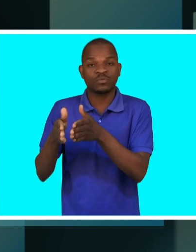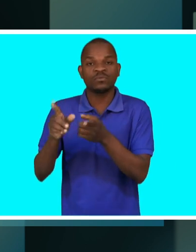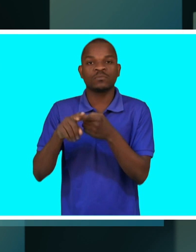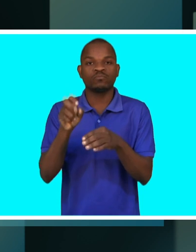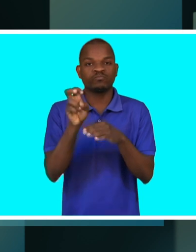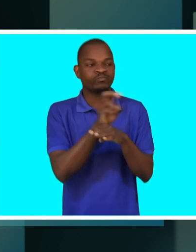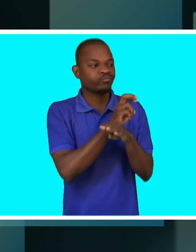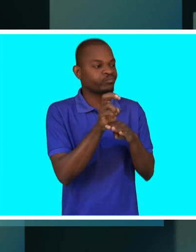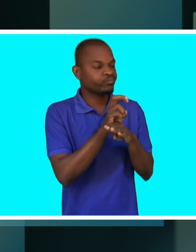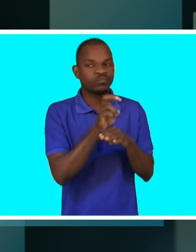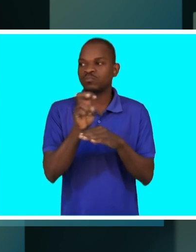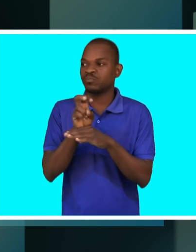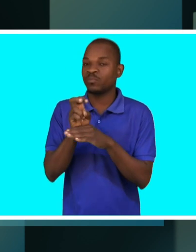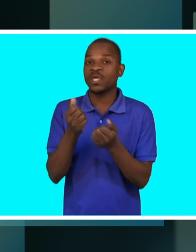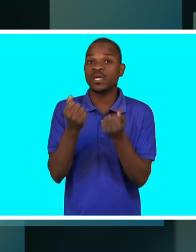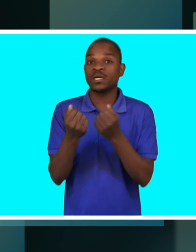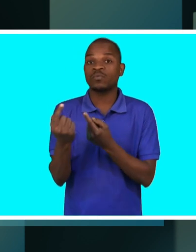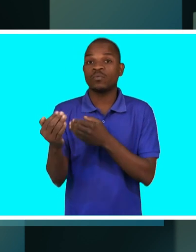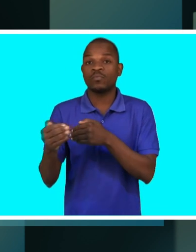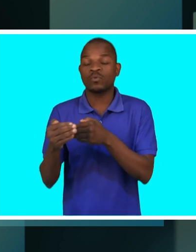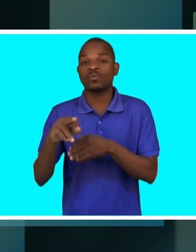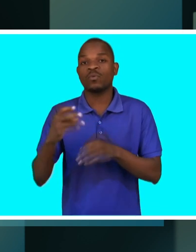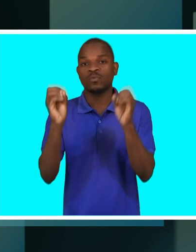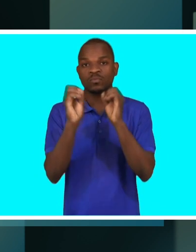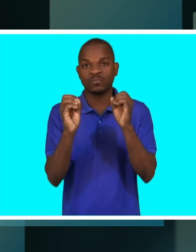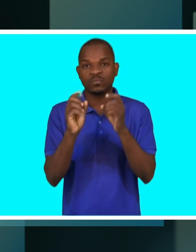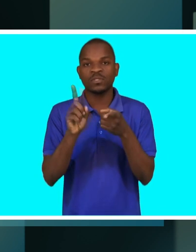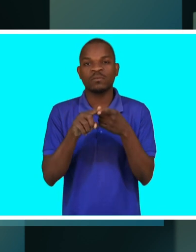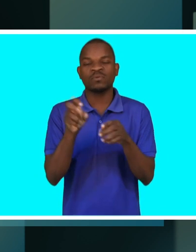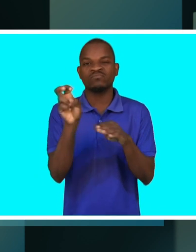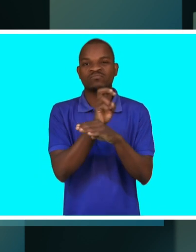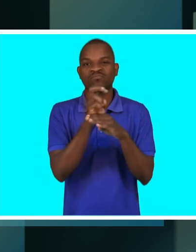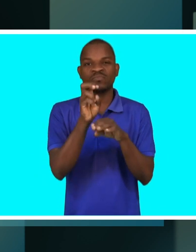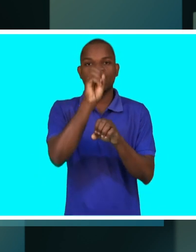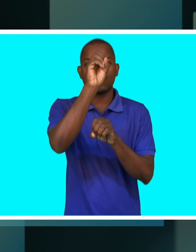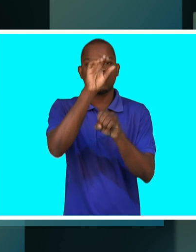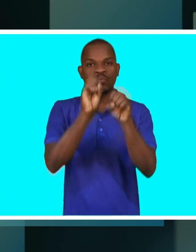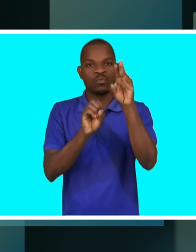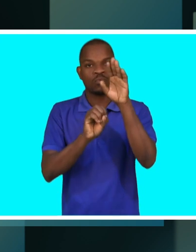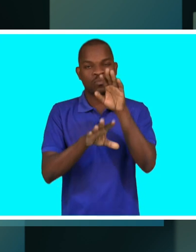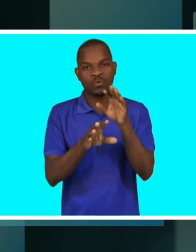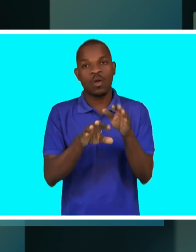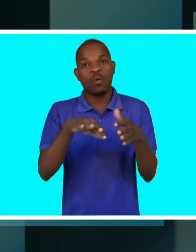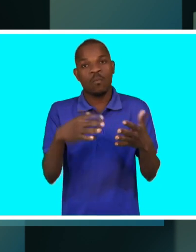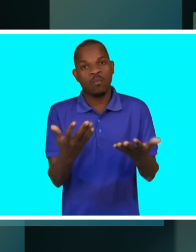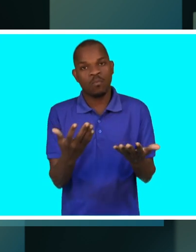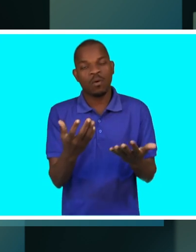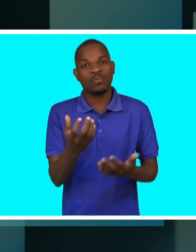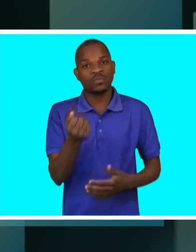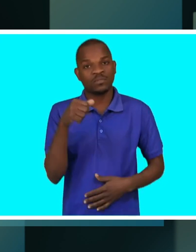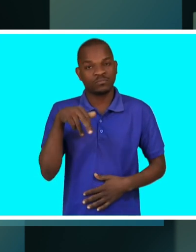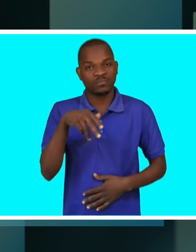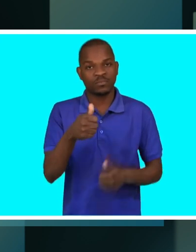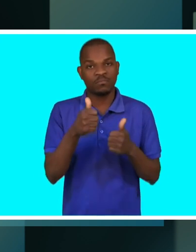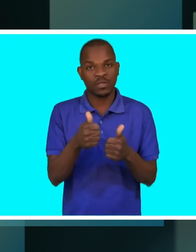Verificar as viaturas se estão próximas ou não. Verificar o sinal se nos permite fazer a travessia